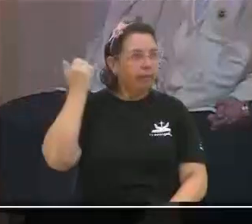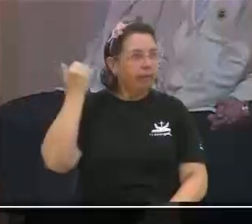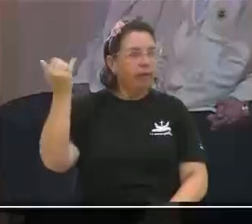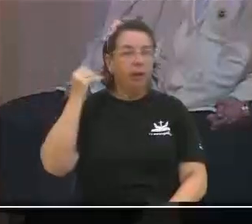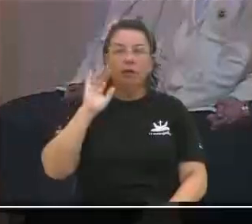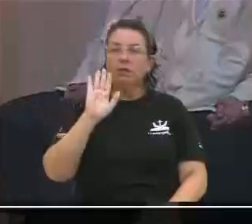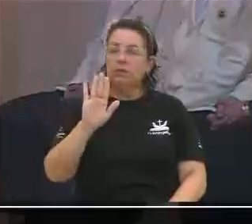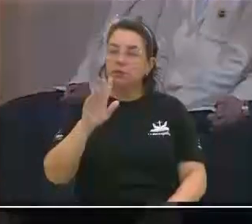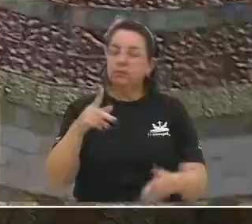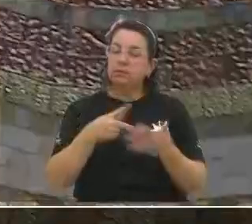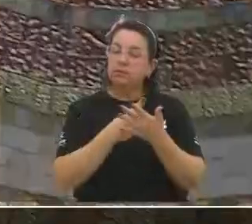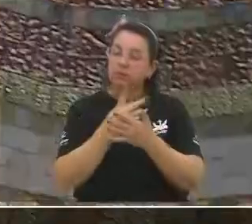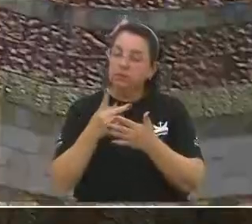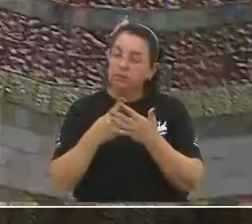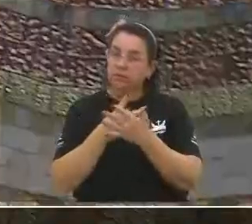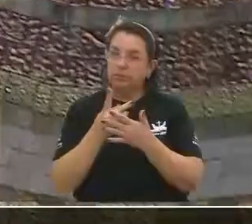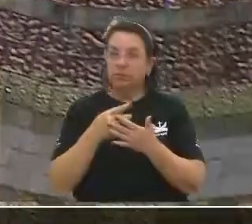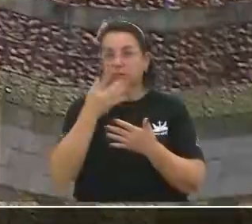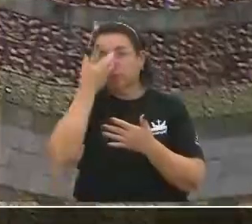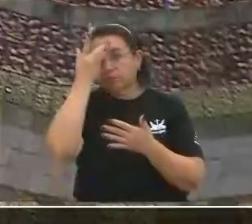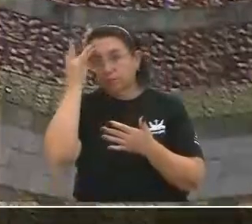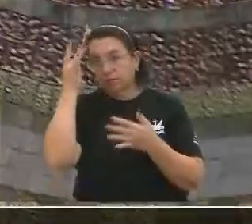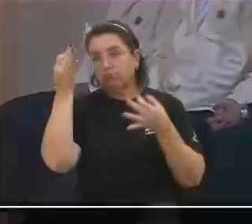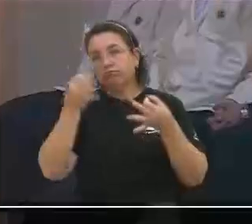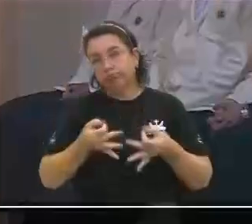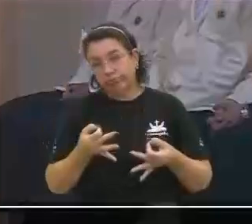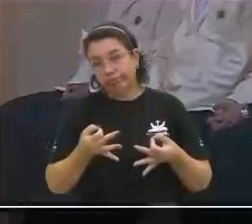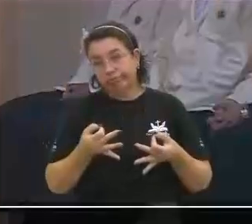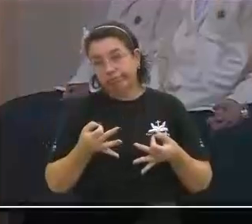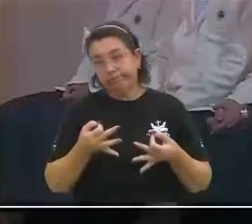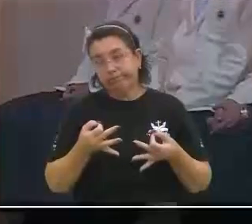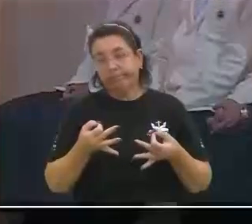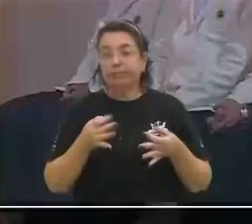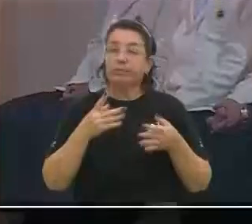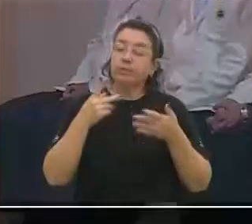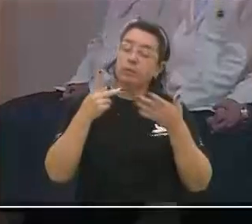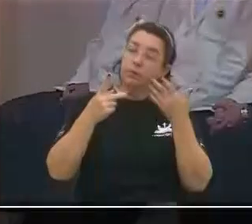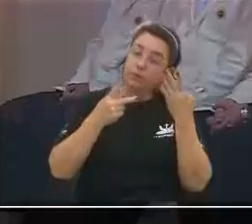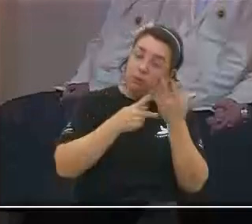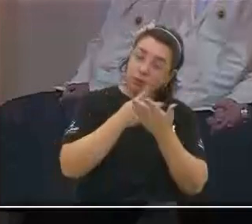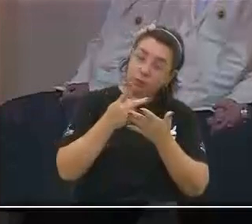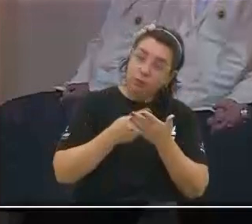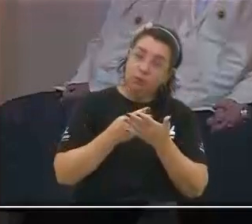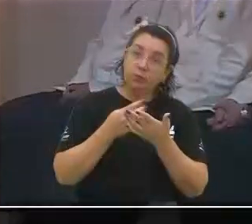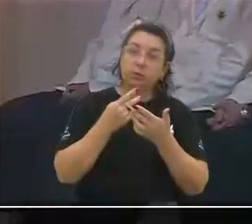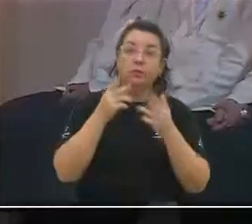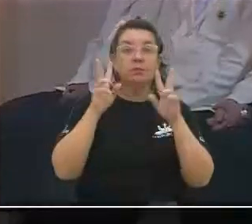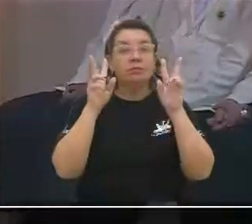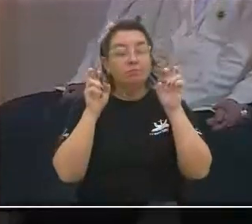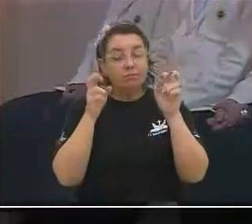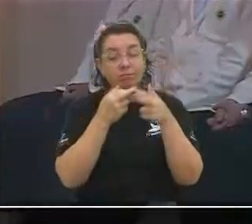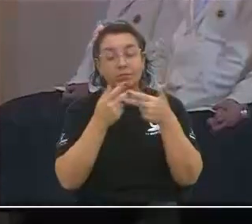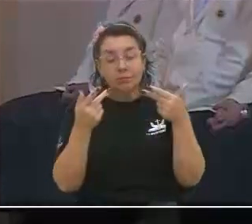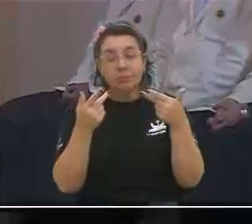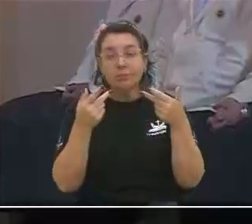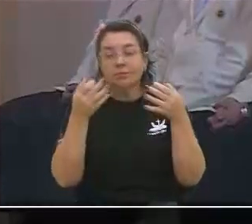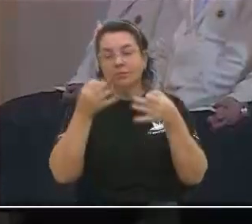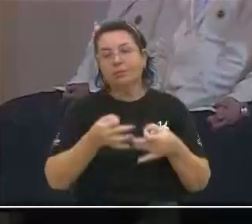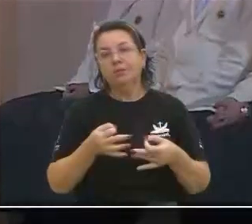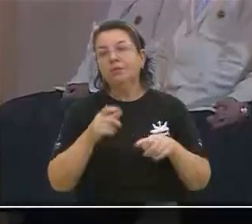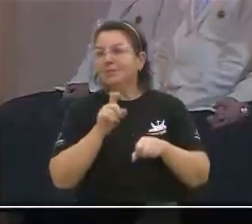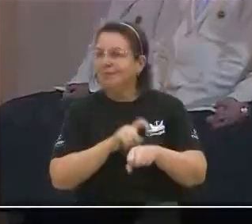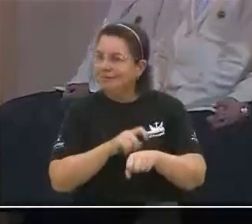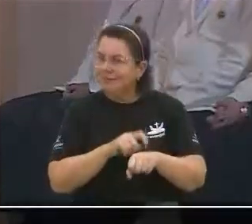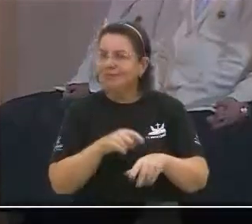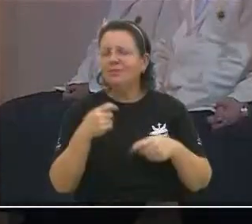procurar procurar a pessoa certa procurar a causa certa requer